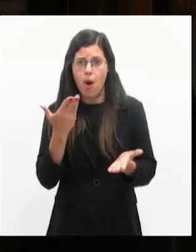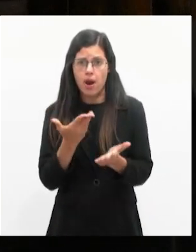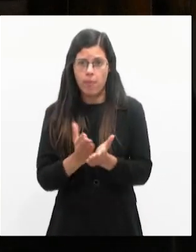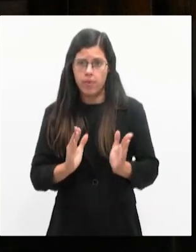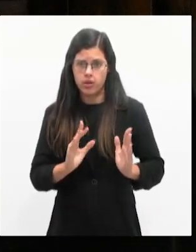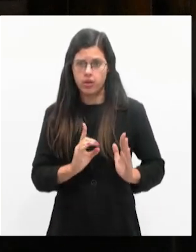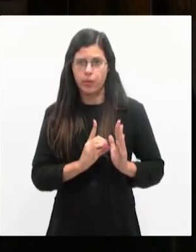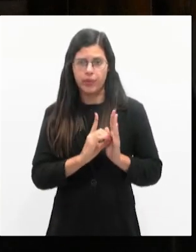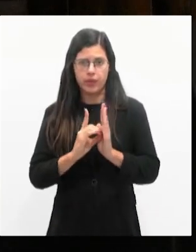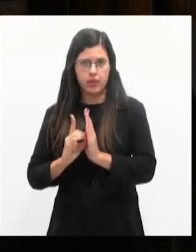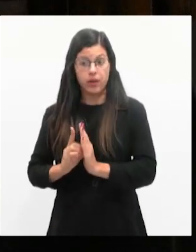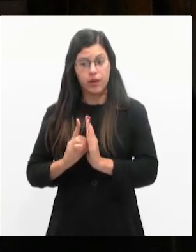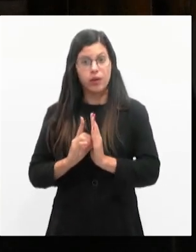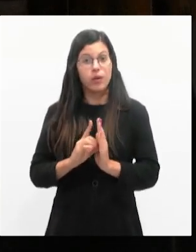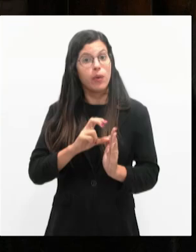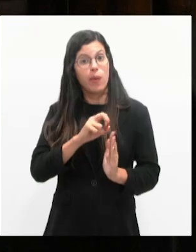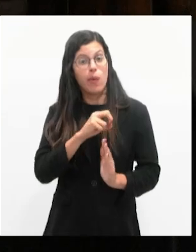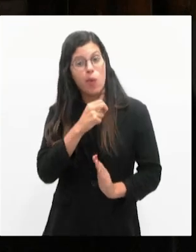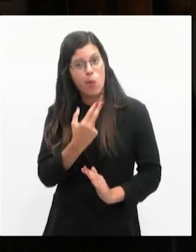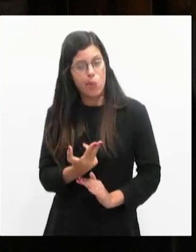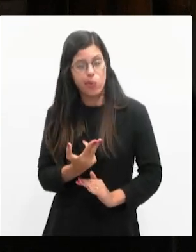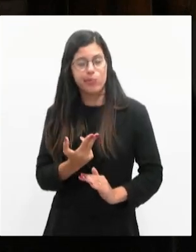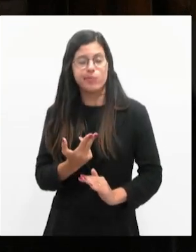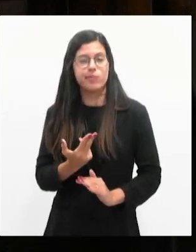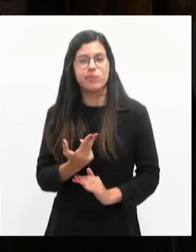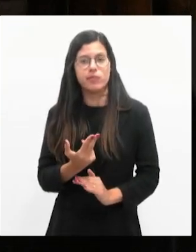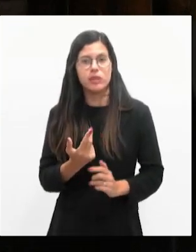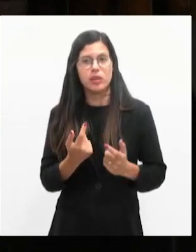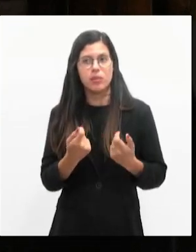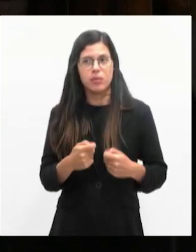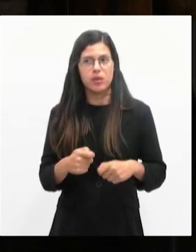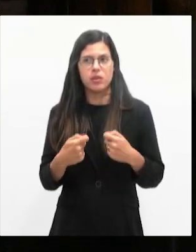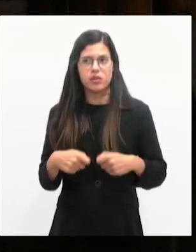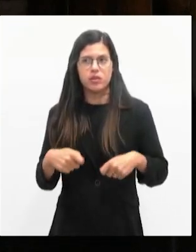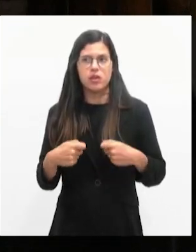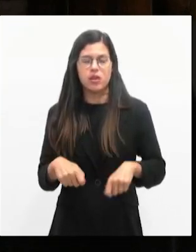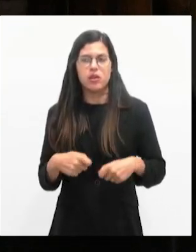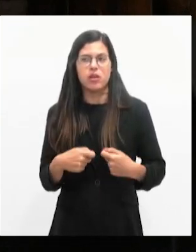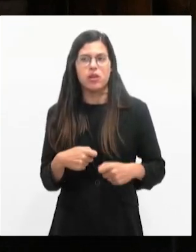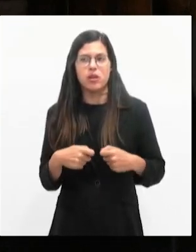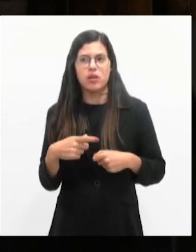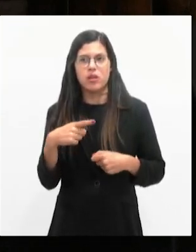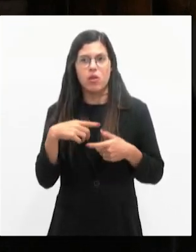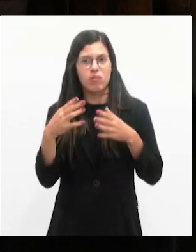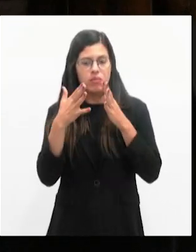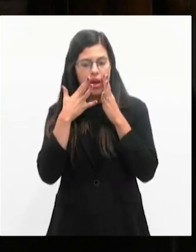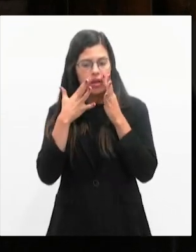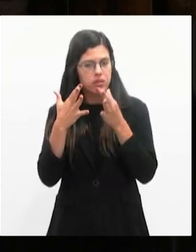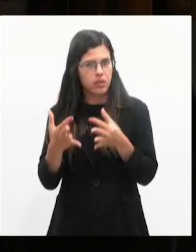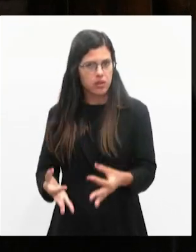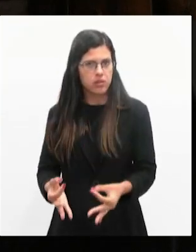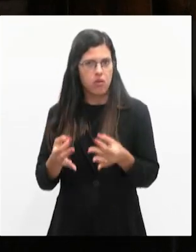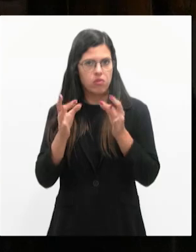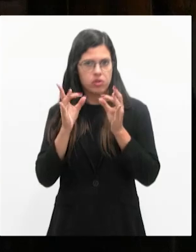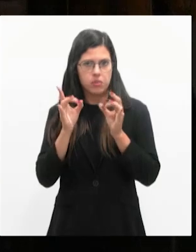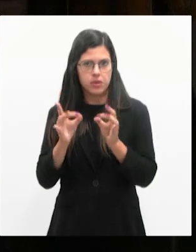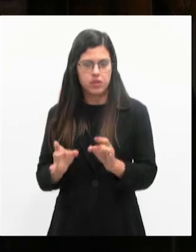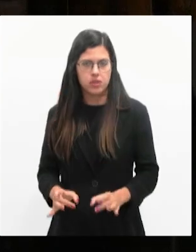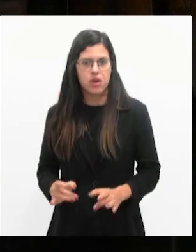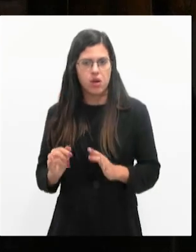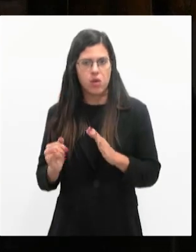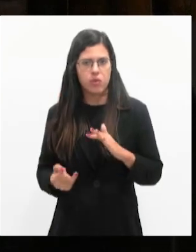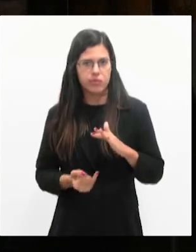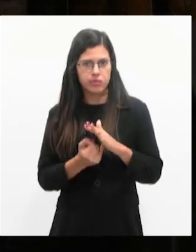DETRAN, ou teria que se dar uma atenção especial ao órgão.